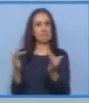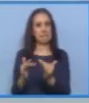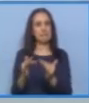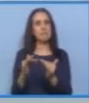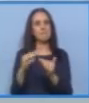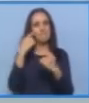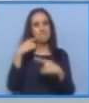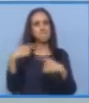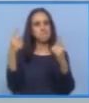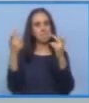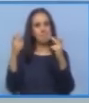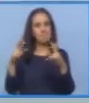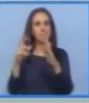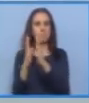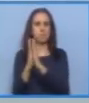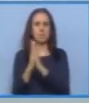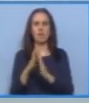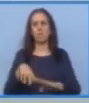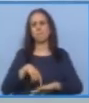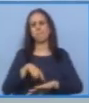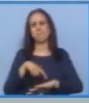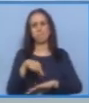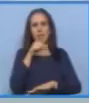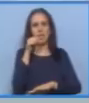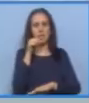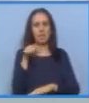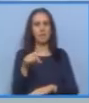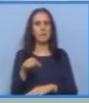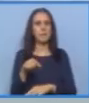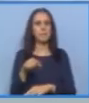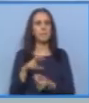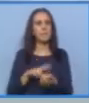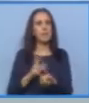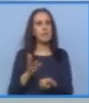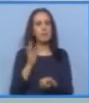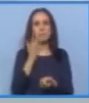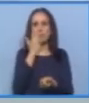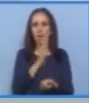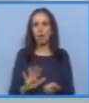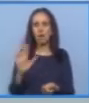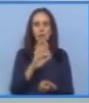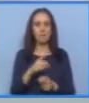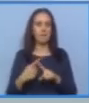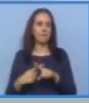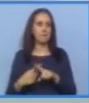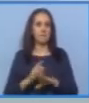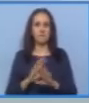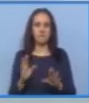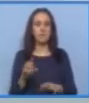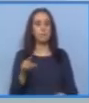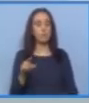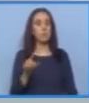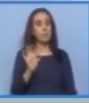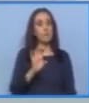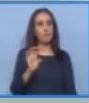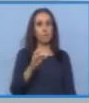campal, para uma missa que durava horas, com ritmos africanos, era uma delícia. Portanto, foi uma forma